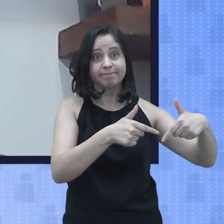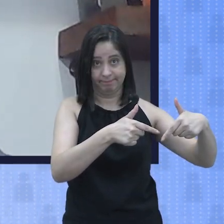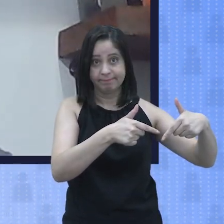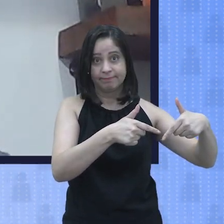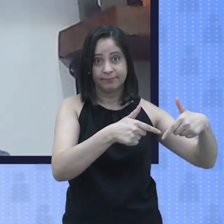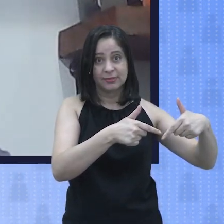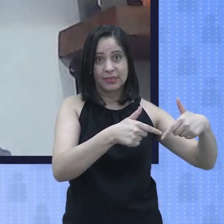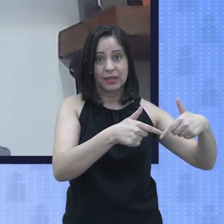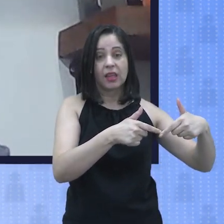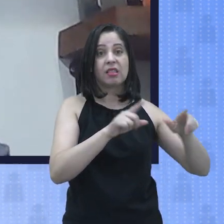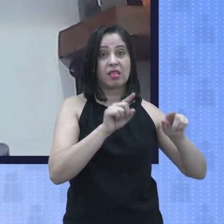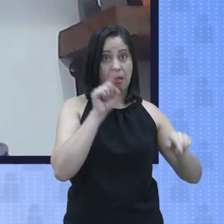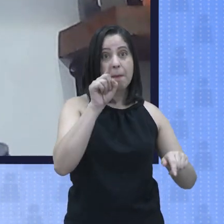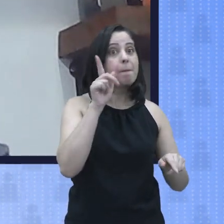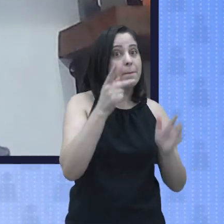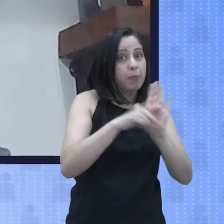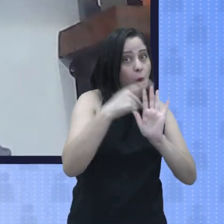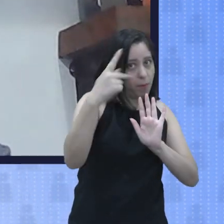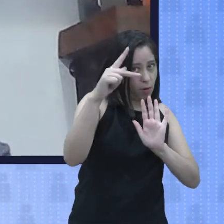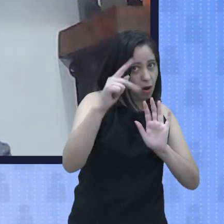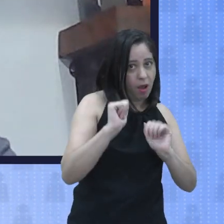tradicional, inglês,